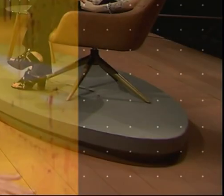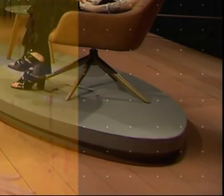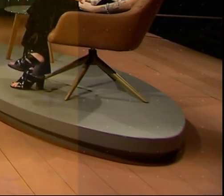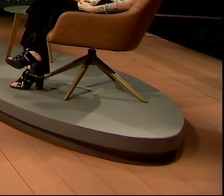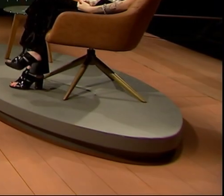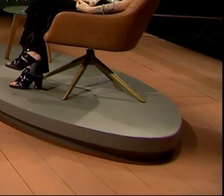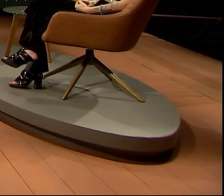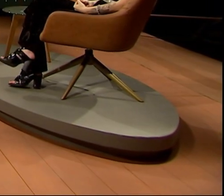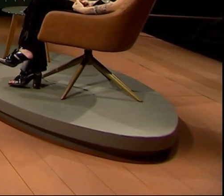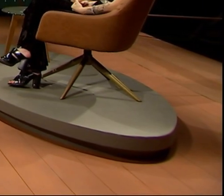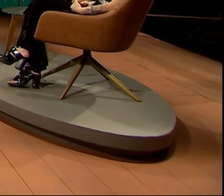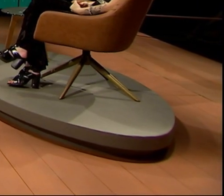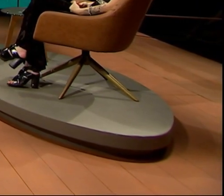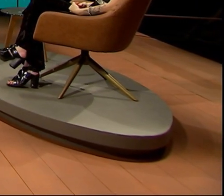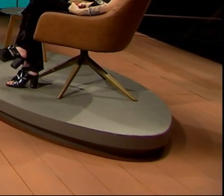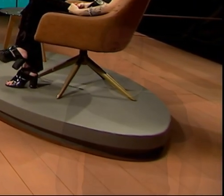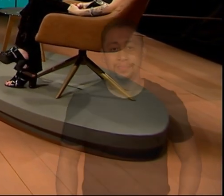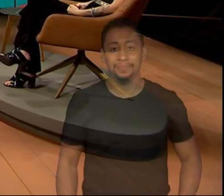não existe.